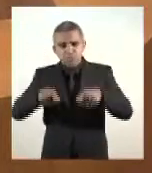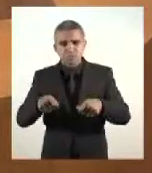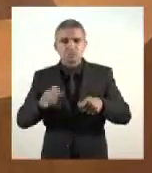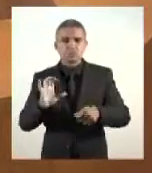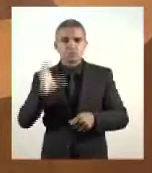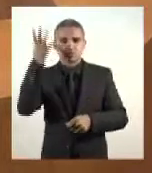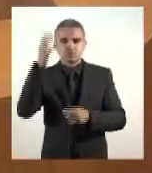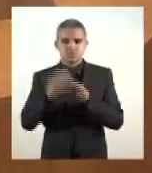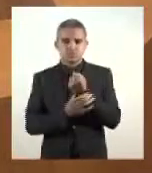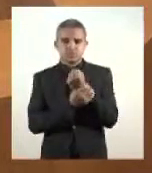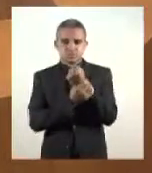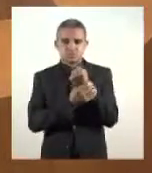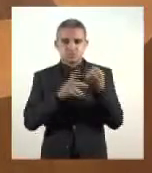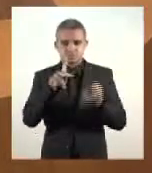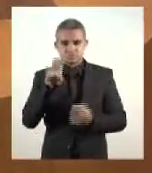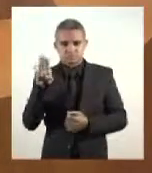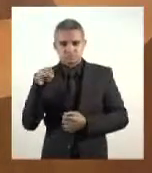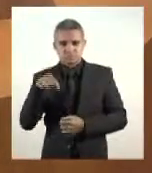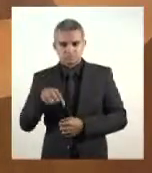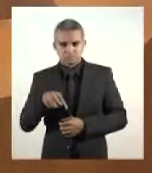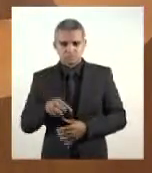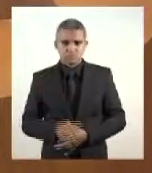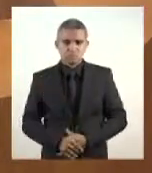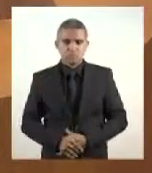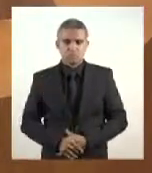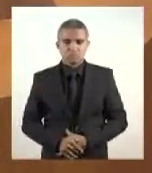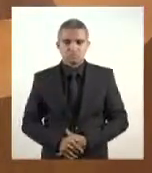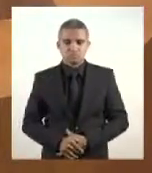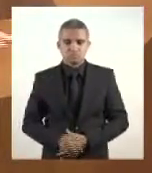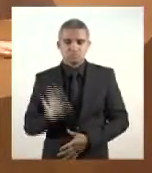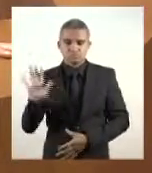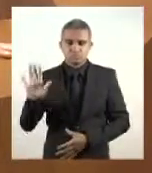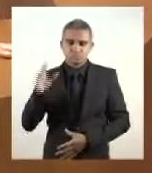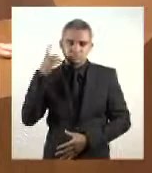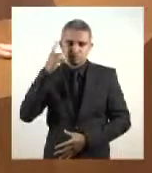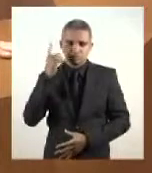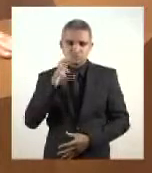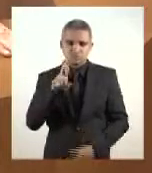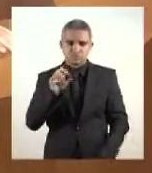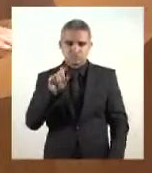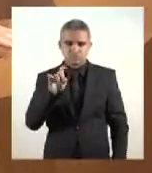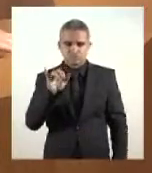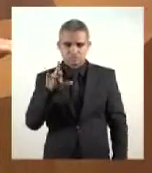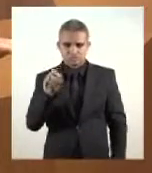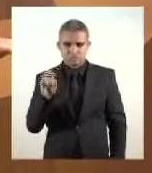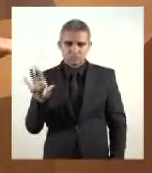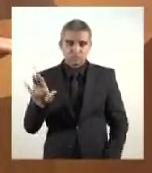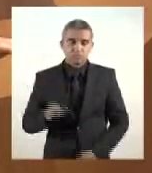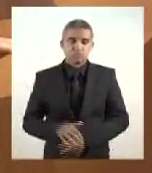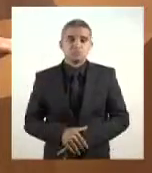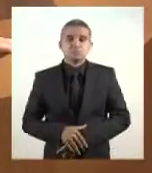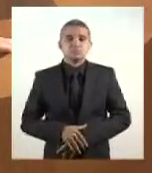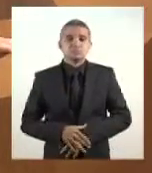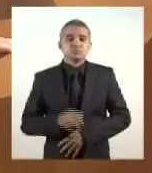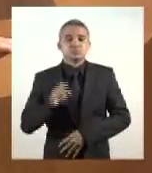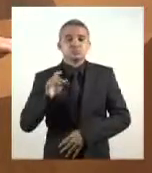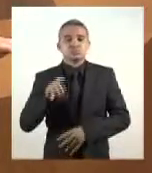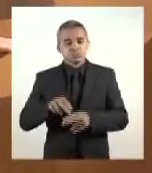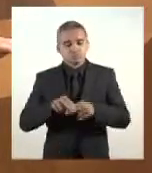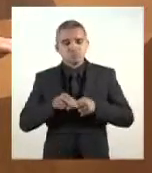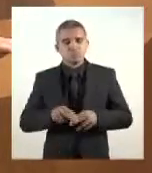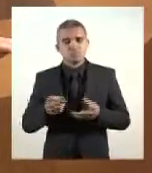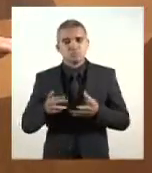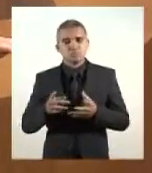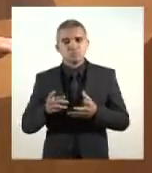segurança pública. Será que, concluindo já, deputado Rogério Cafeteira, será que uma participação mais efetiva